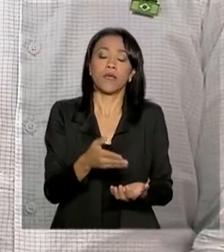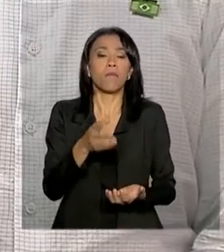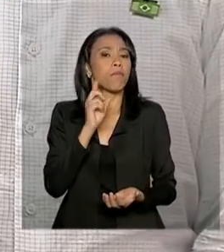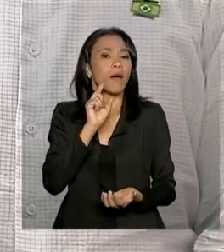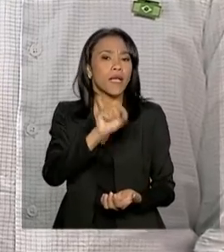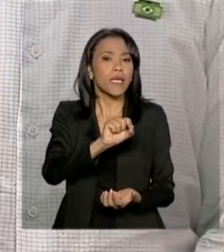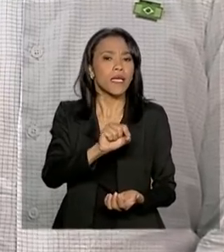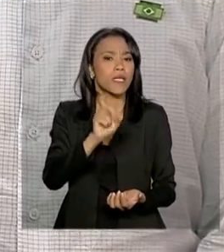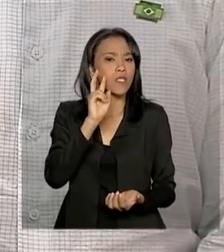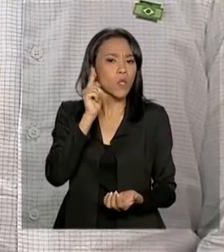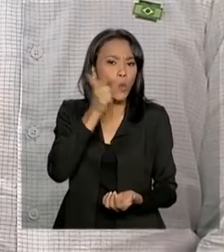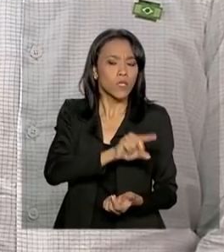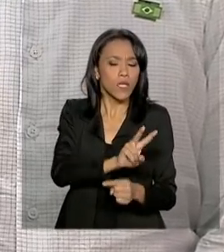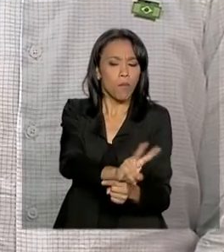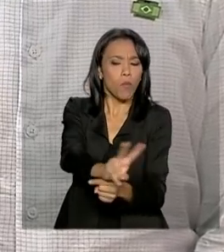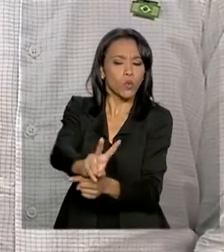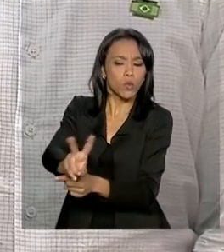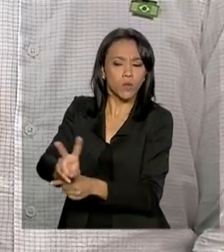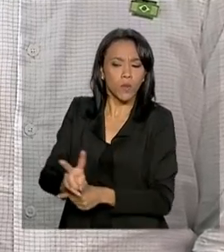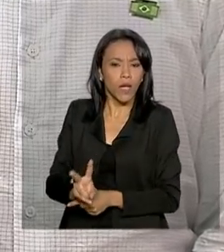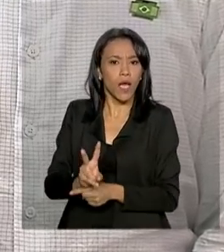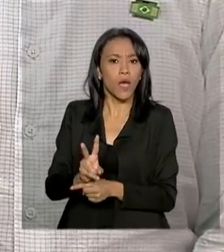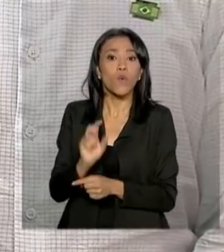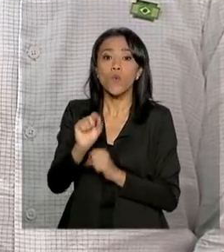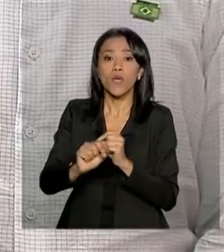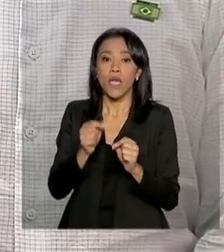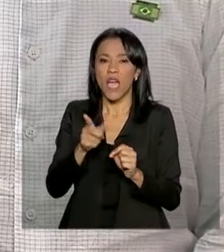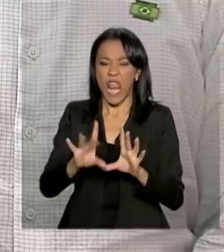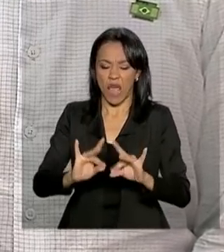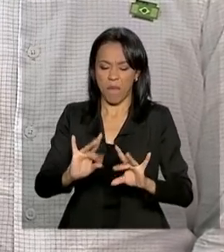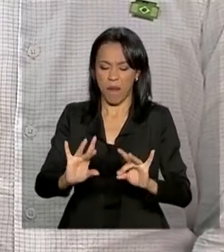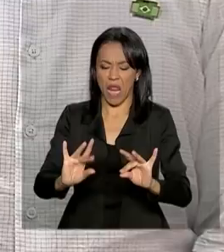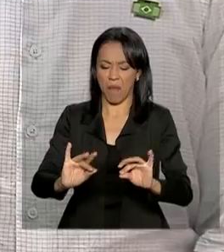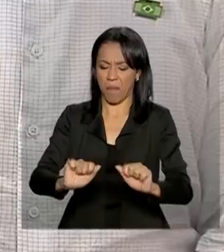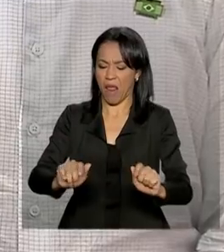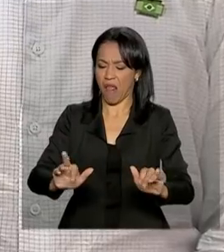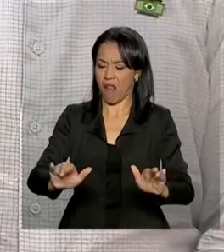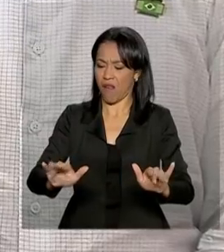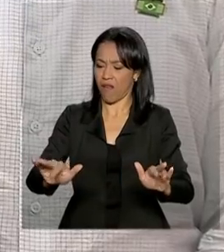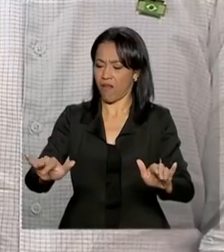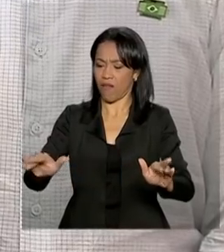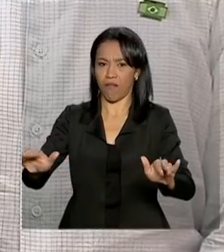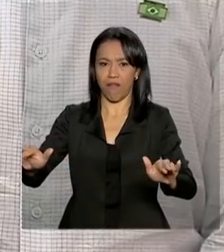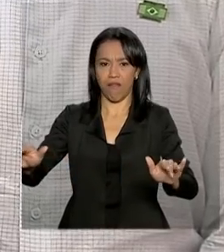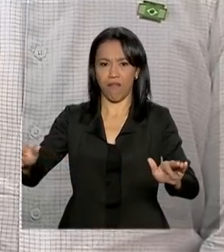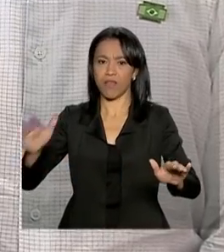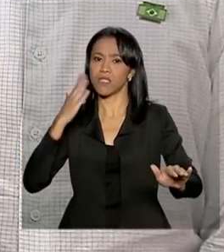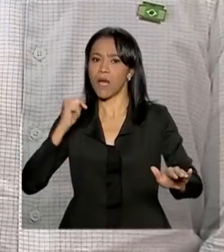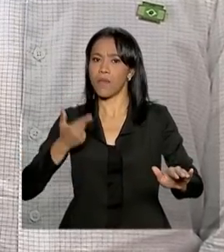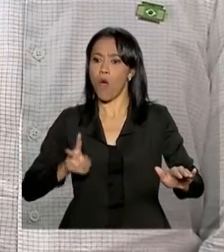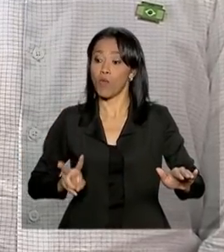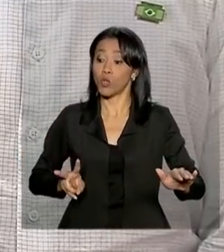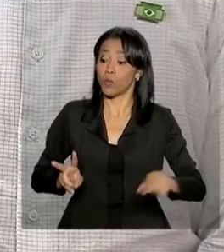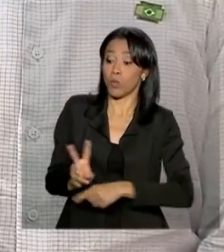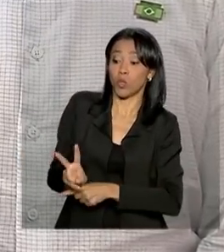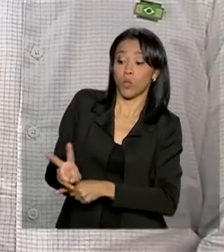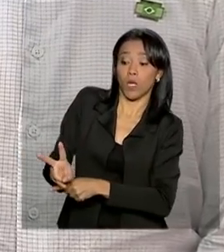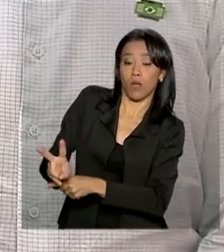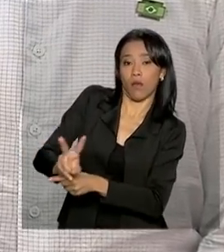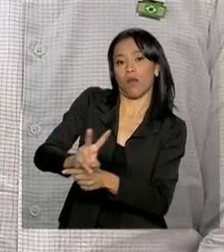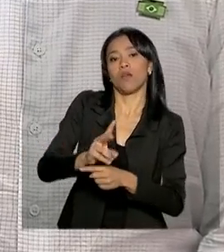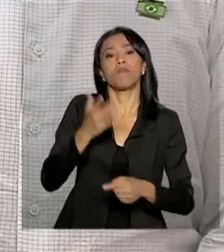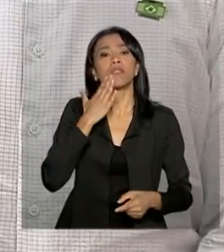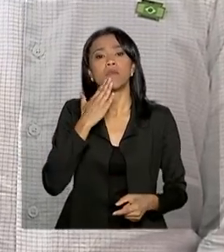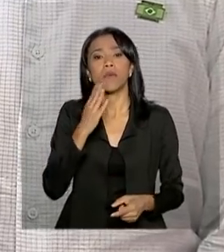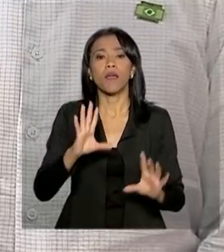que haja monitoramento do avanço da lama e as informações de coleta de material para saber da qualidade